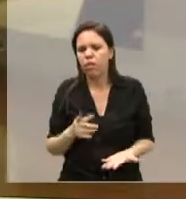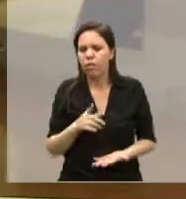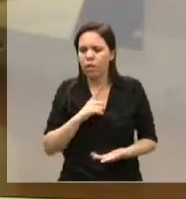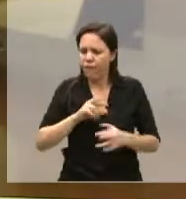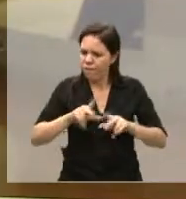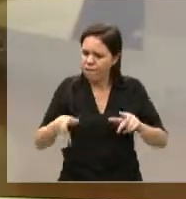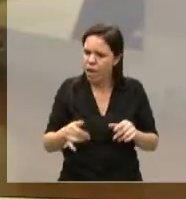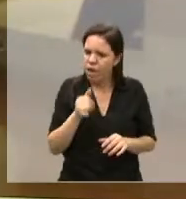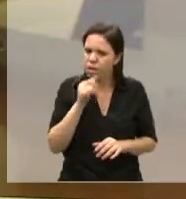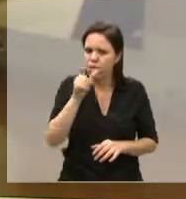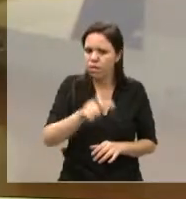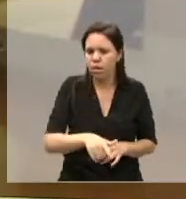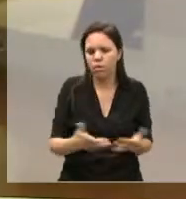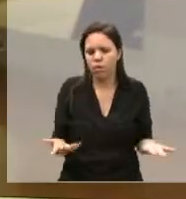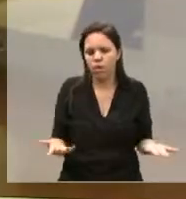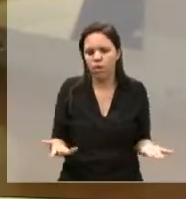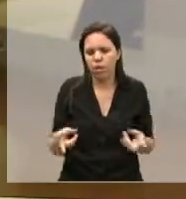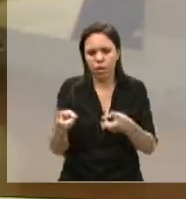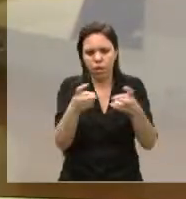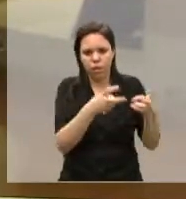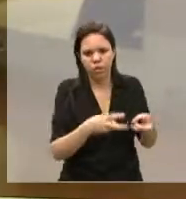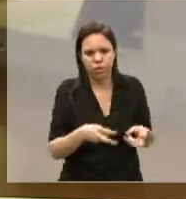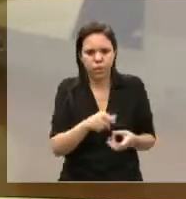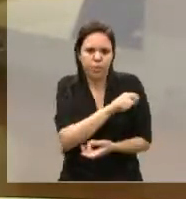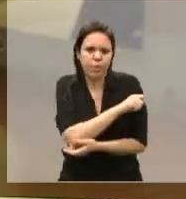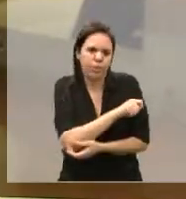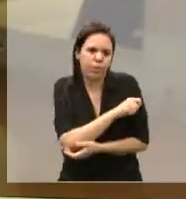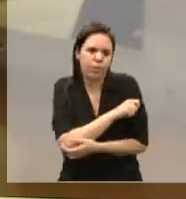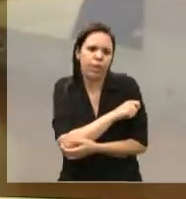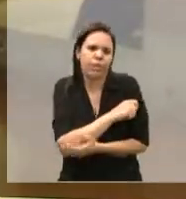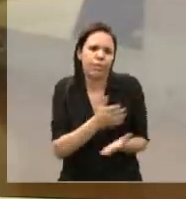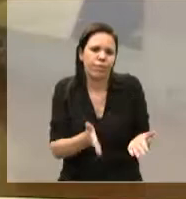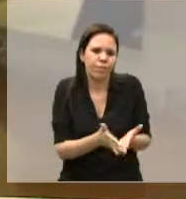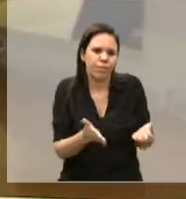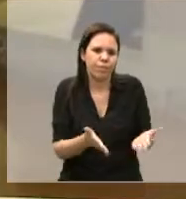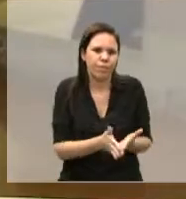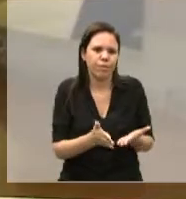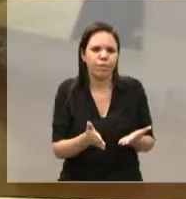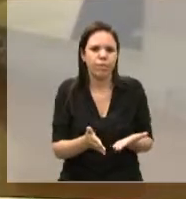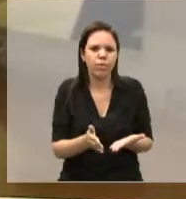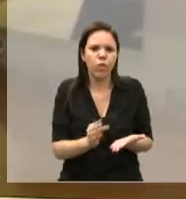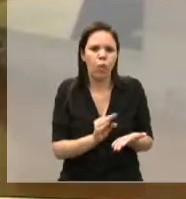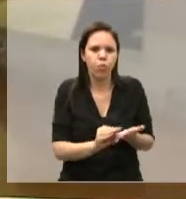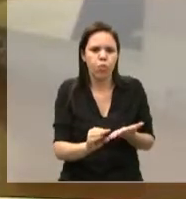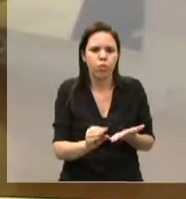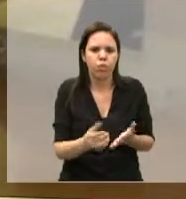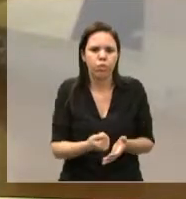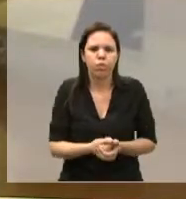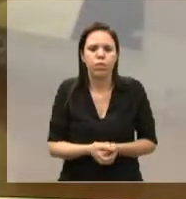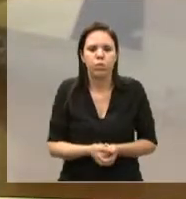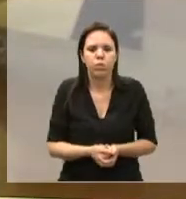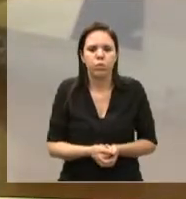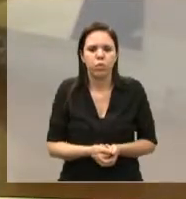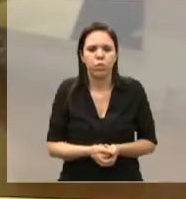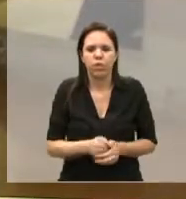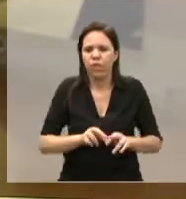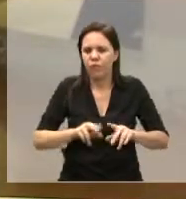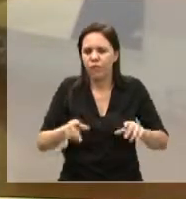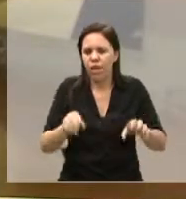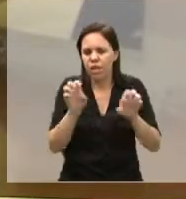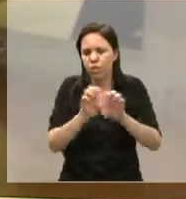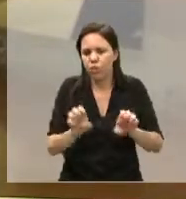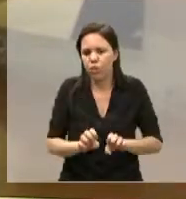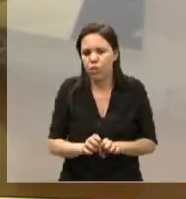que esses estudantes, a gente falando de alunos mais carentes, né? Financeiramente falando também, e também de outras